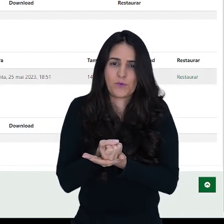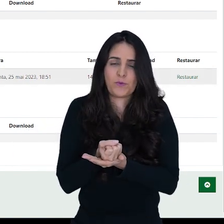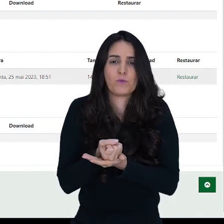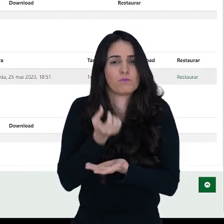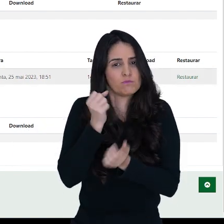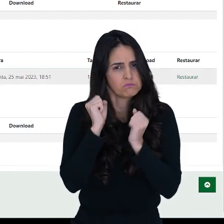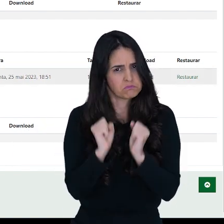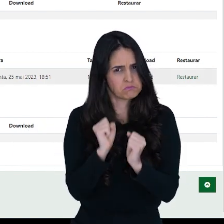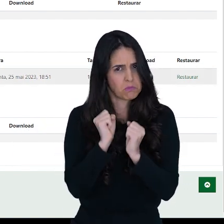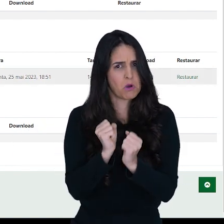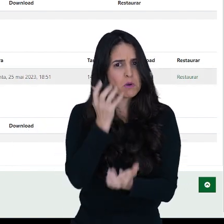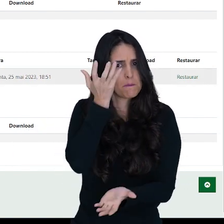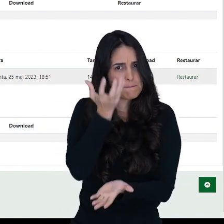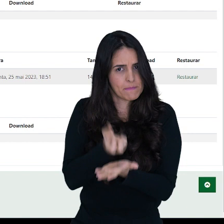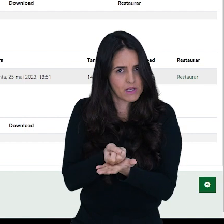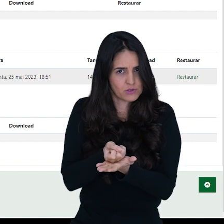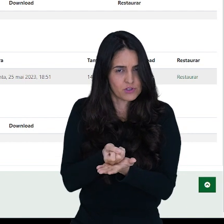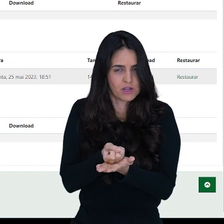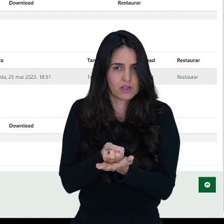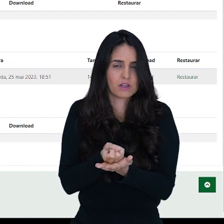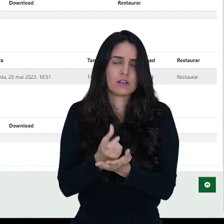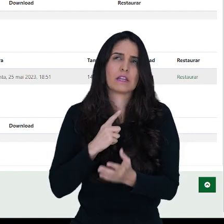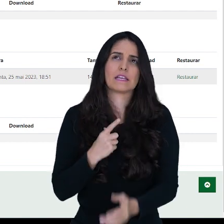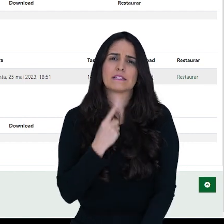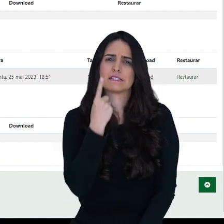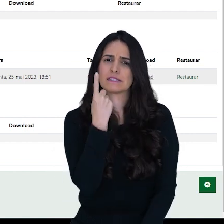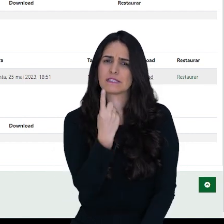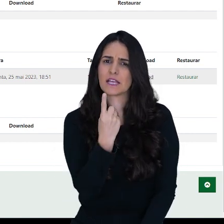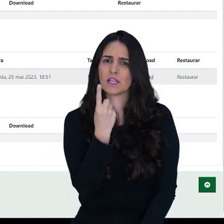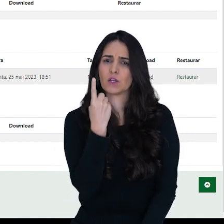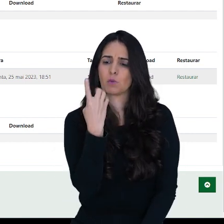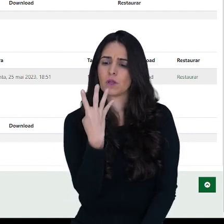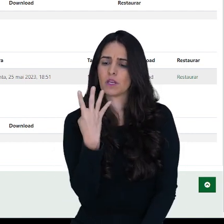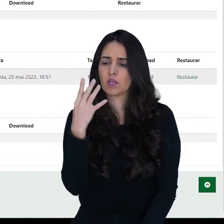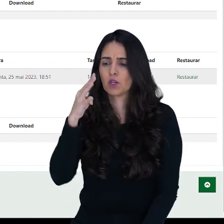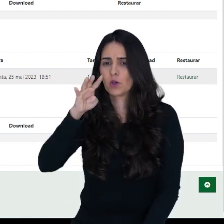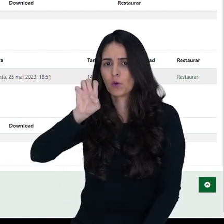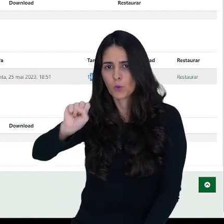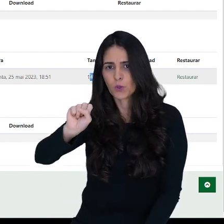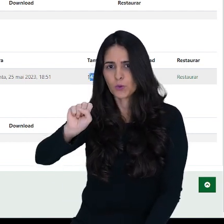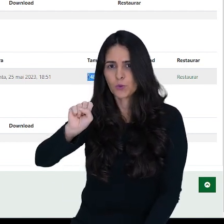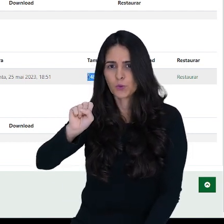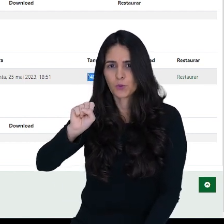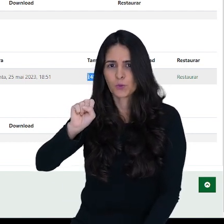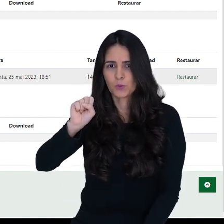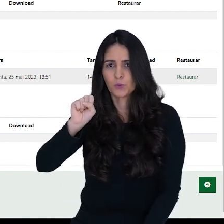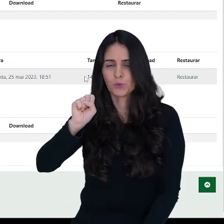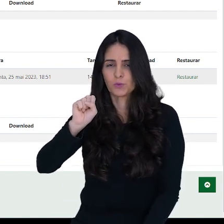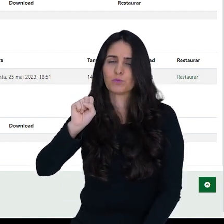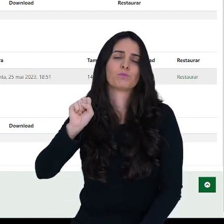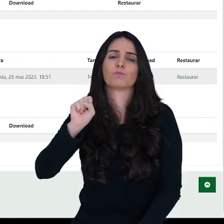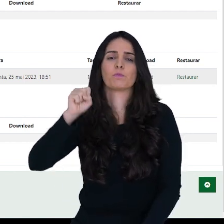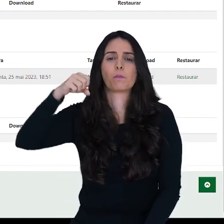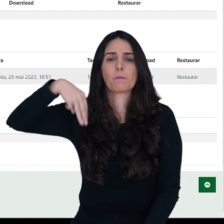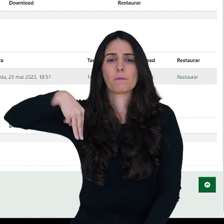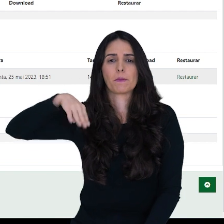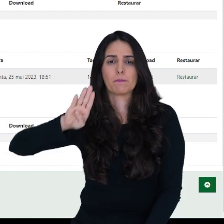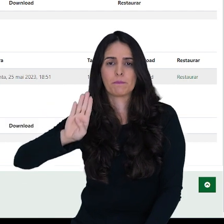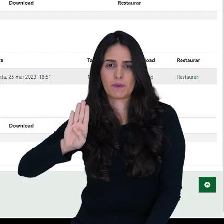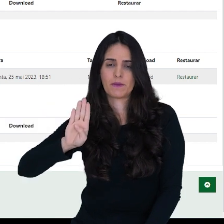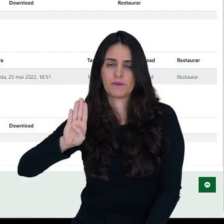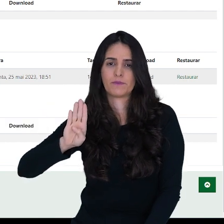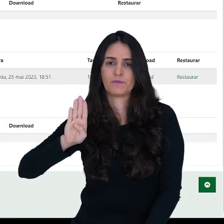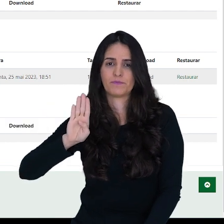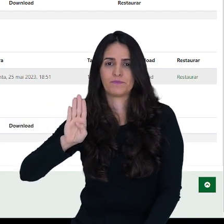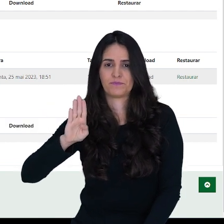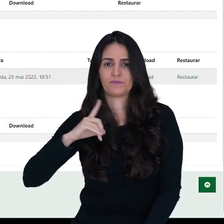backup aqui para você ó você pode então fazer o download ou seja ele tem 148 megas mas está